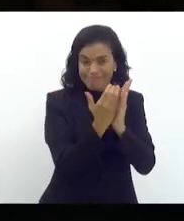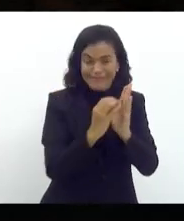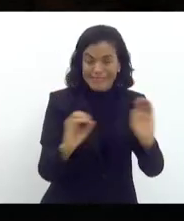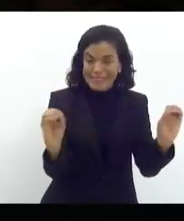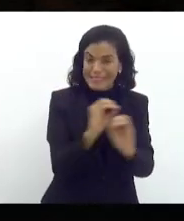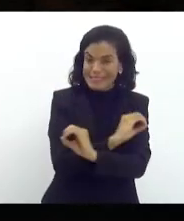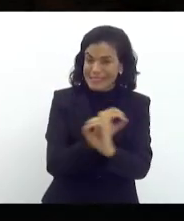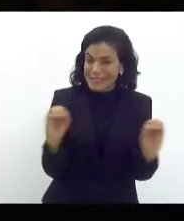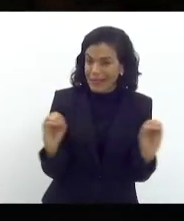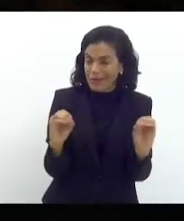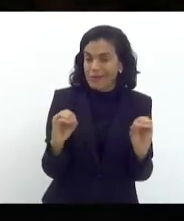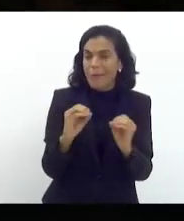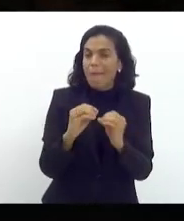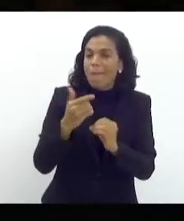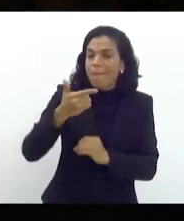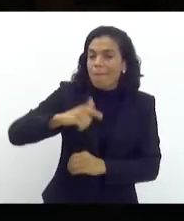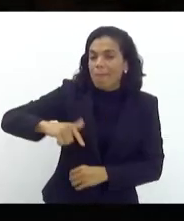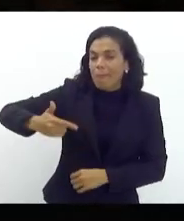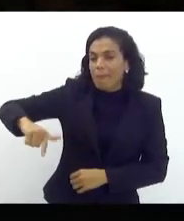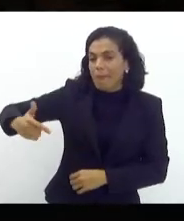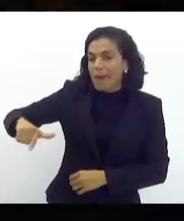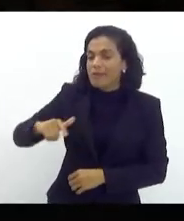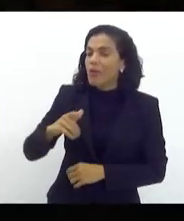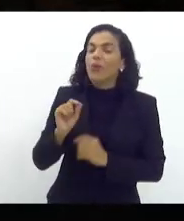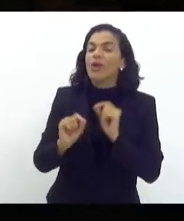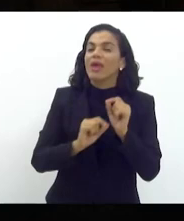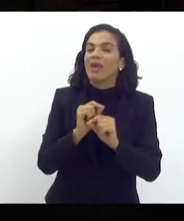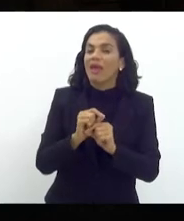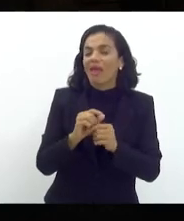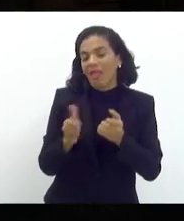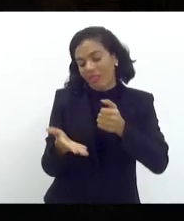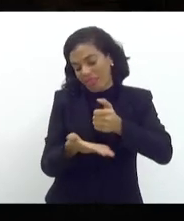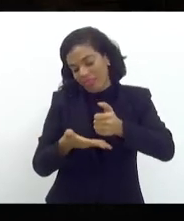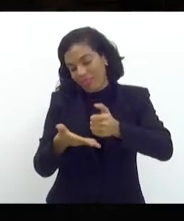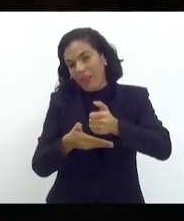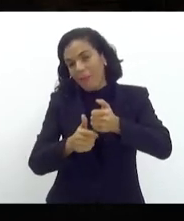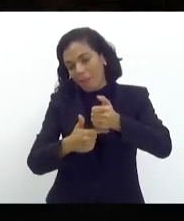tudo mais vira secundário